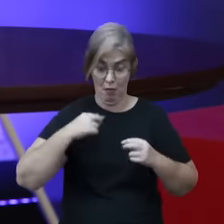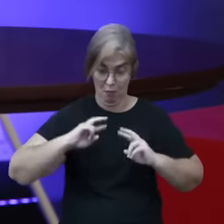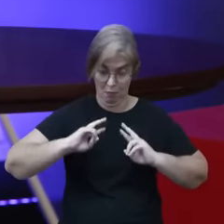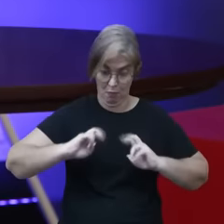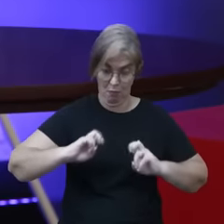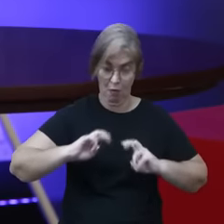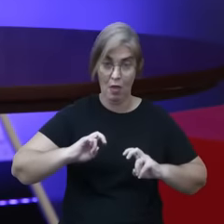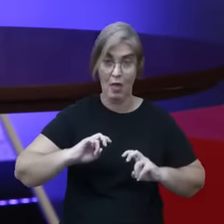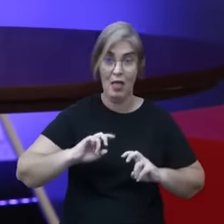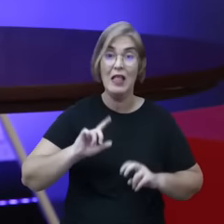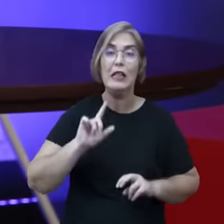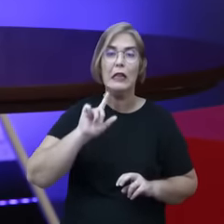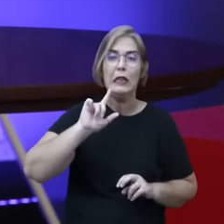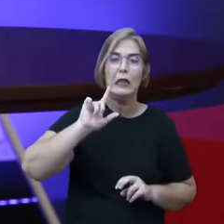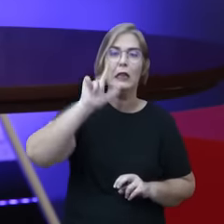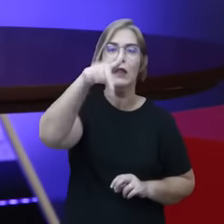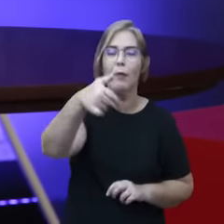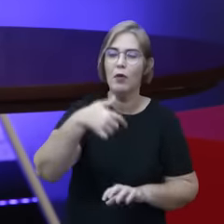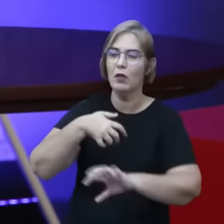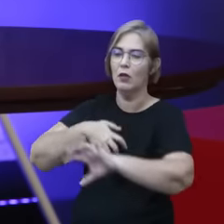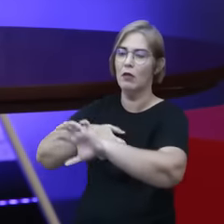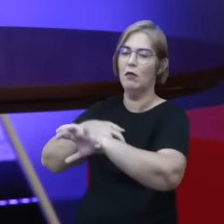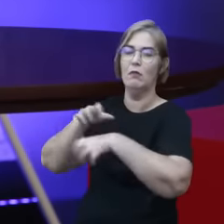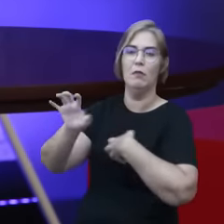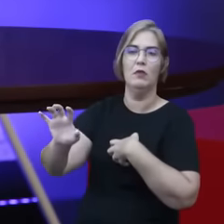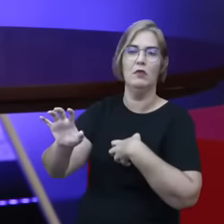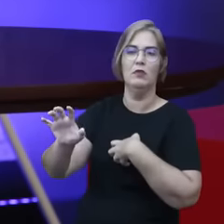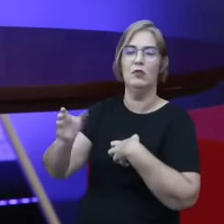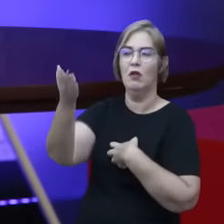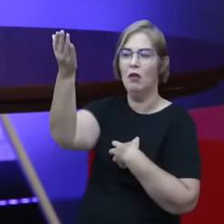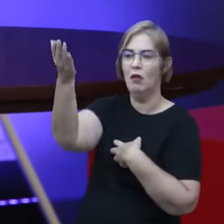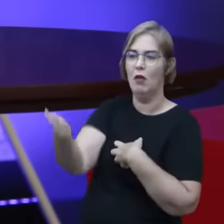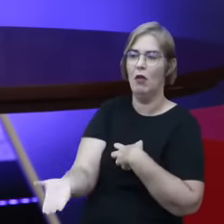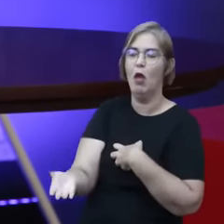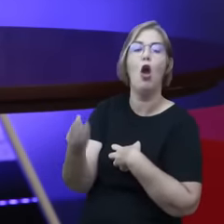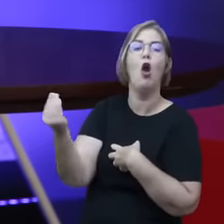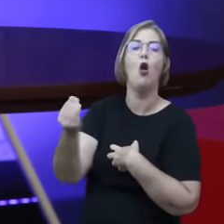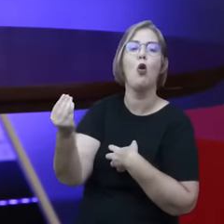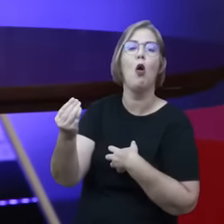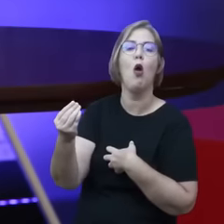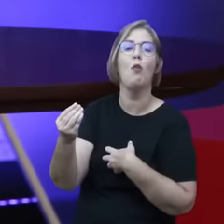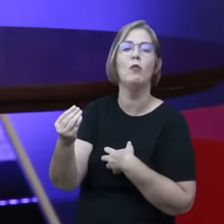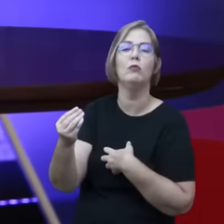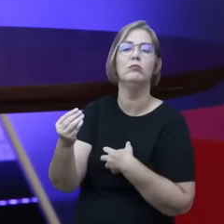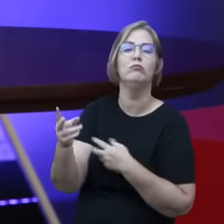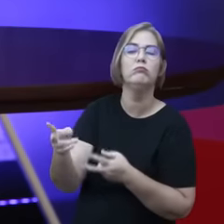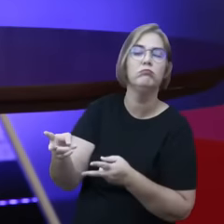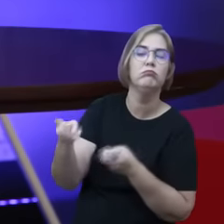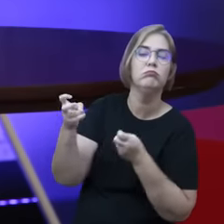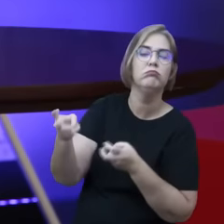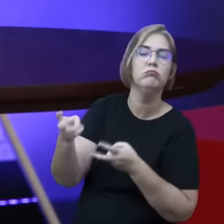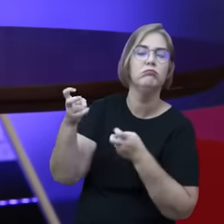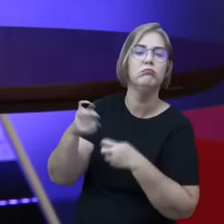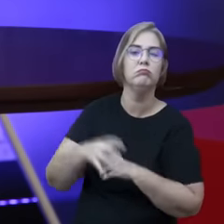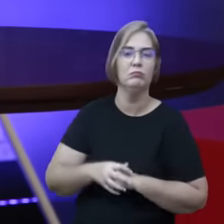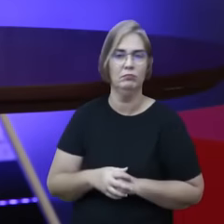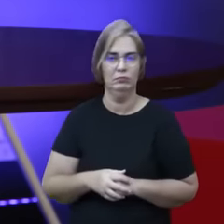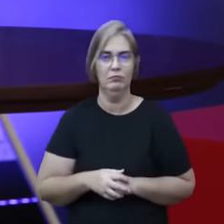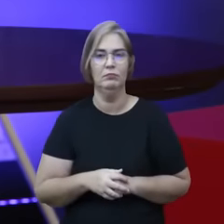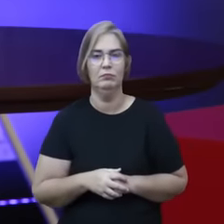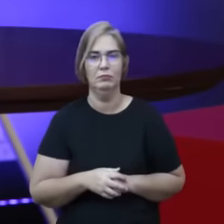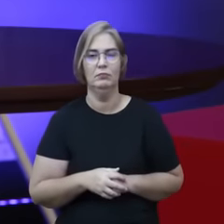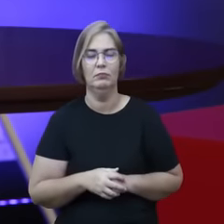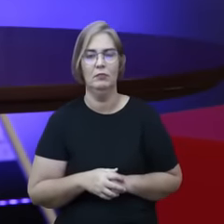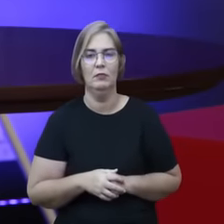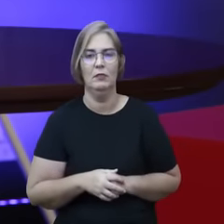aí, eh, se dá esse processo, digamos assim, ã, usando uma palavra, um jargão filosófico, dialético,